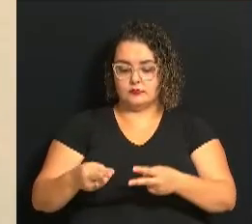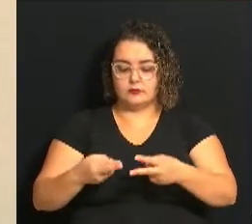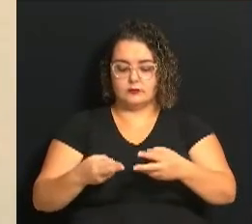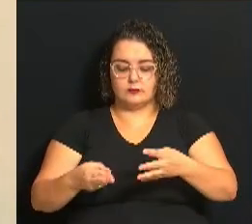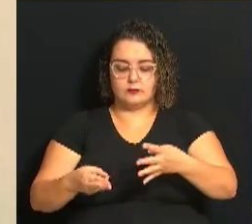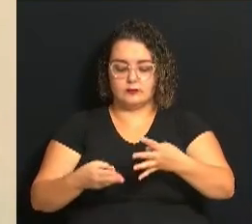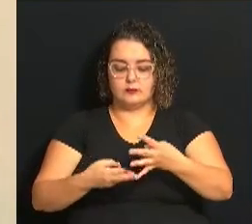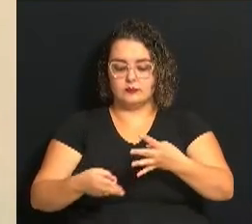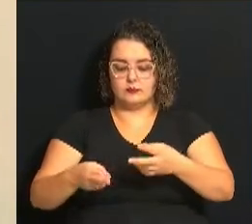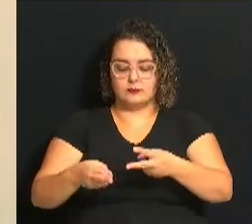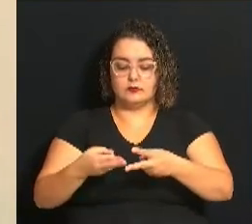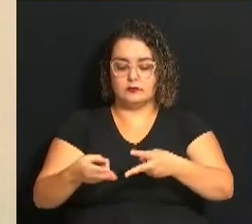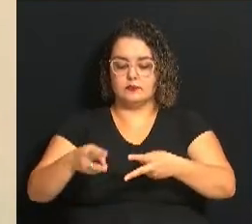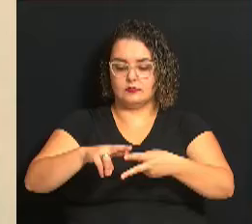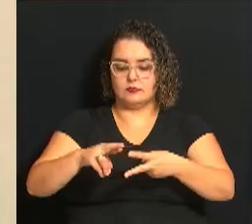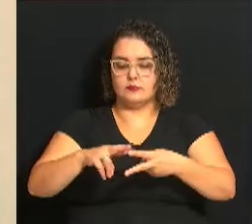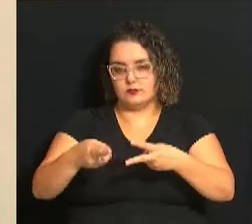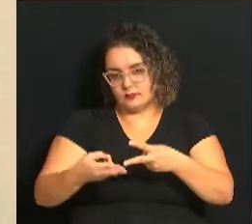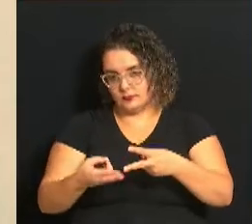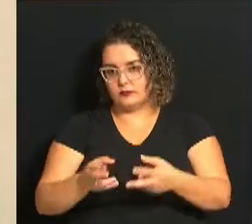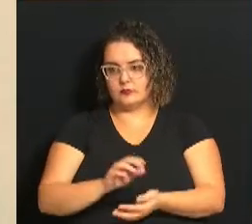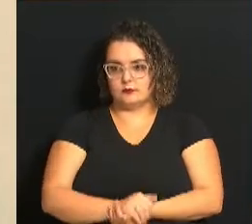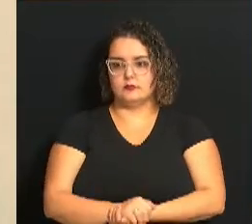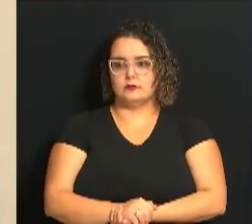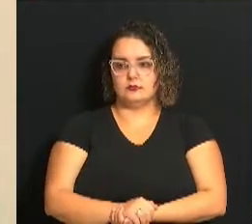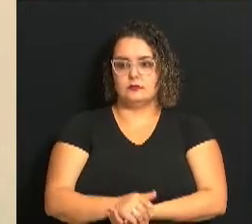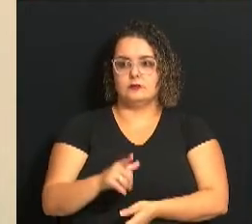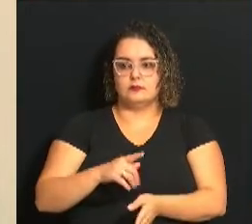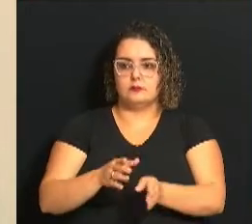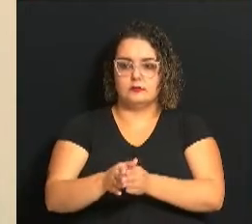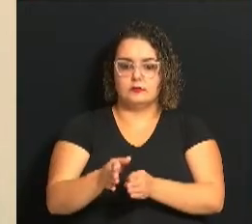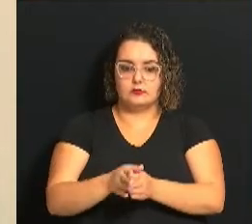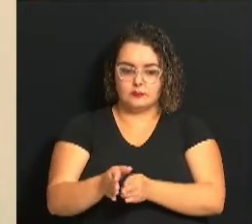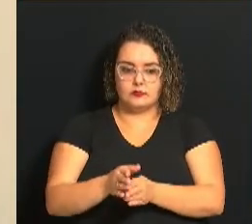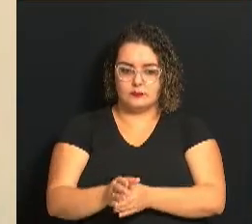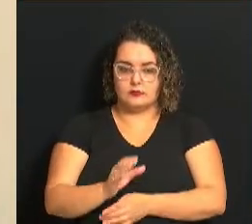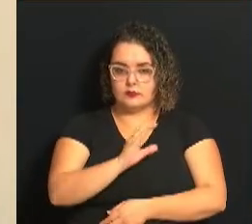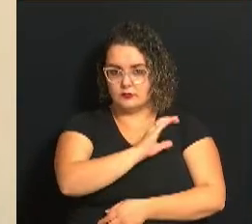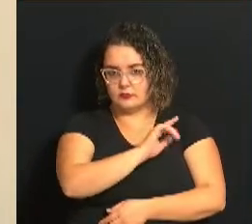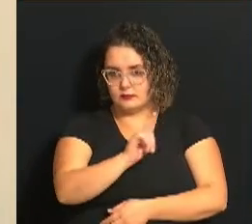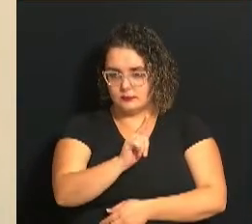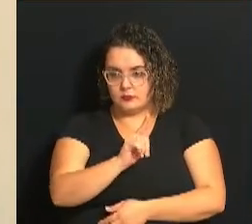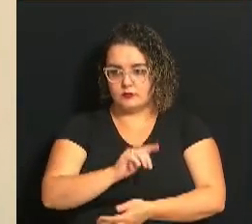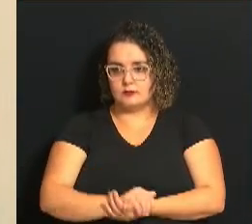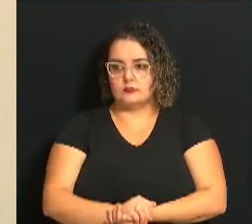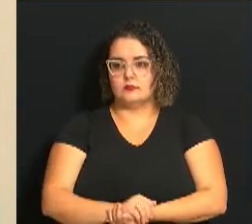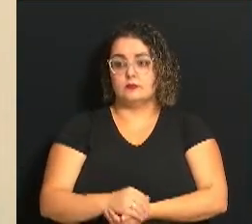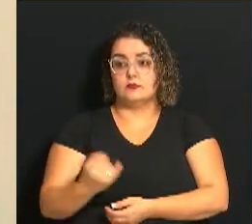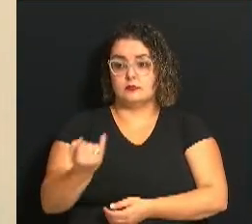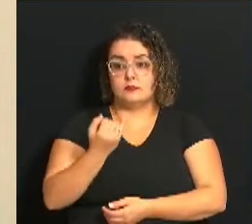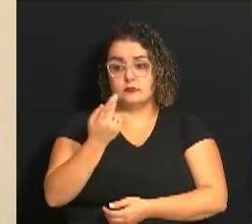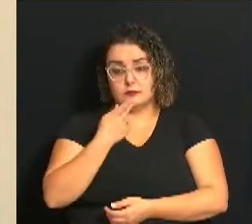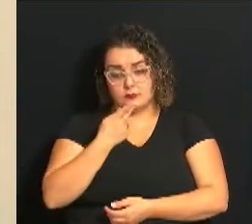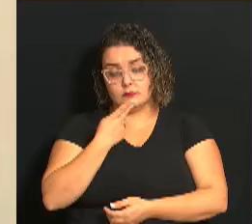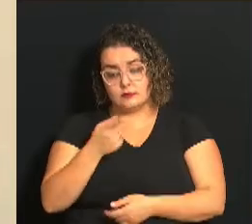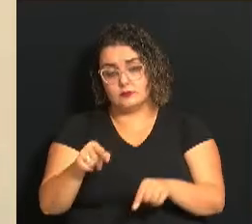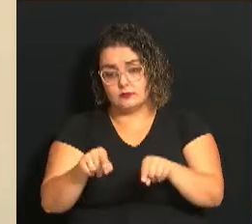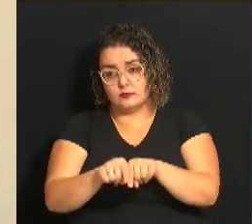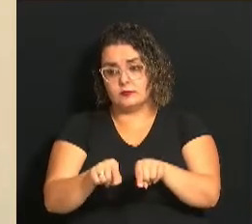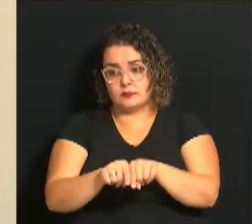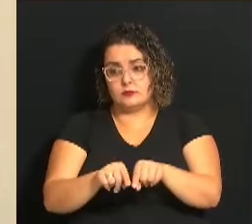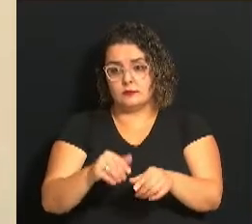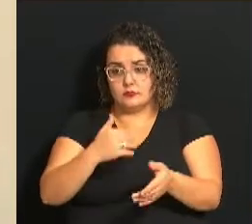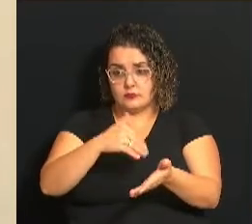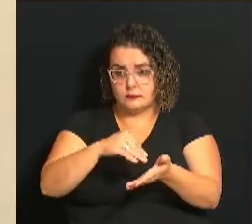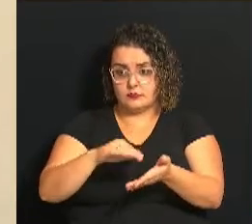assembleia de eleição do Conselho da APA do Campo Grande. É importante, acho que, trazer aqui, inclusive, como a secretária